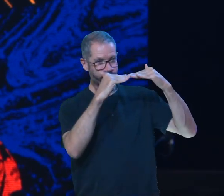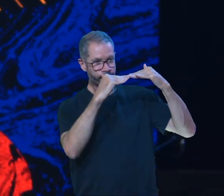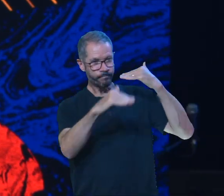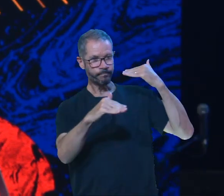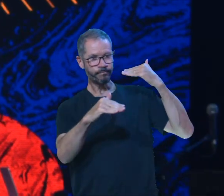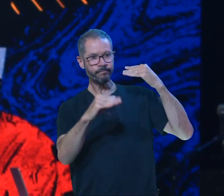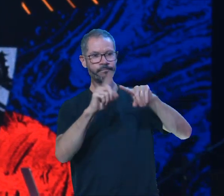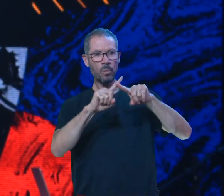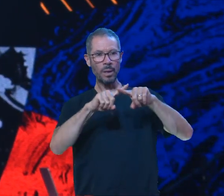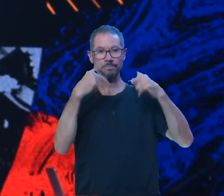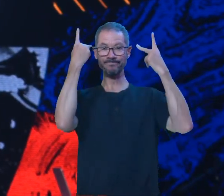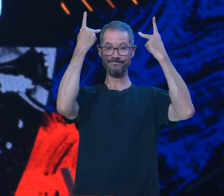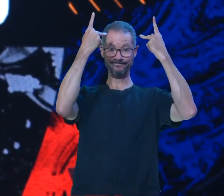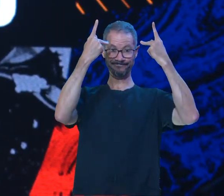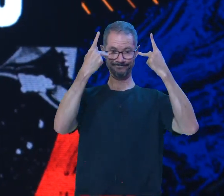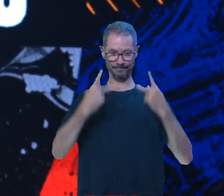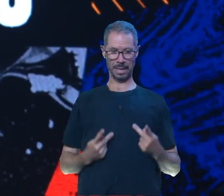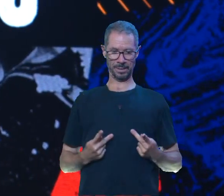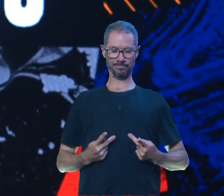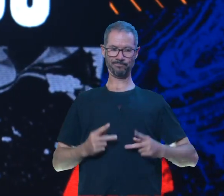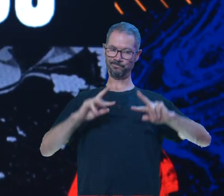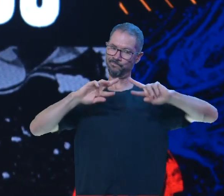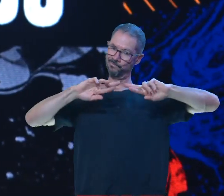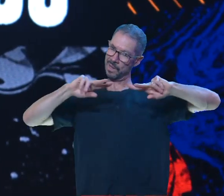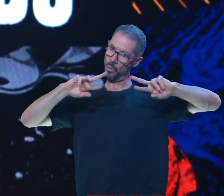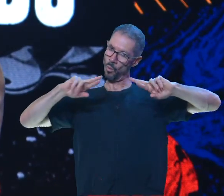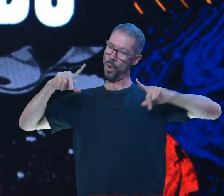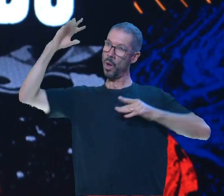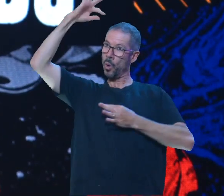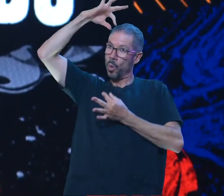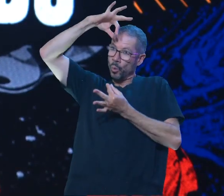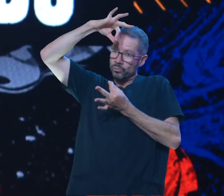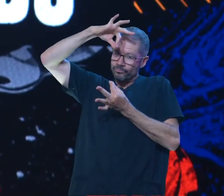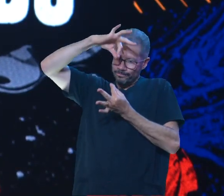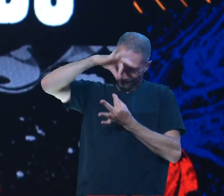porque ela não é uma conta humana. Ela é uma conta espiritual.